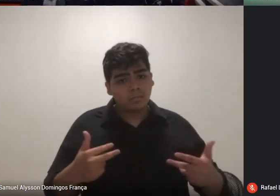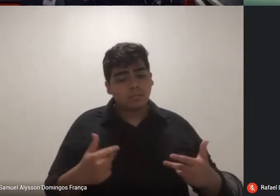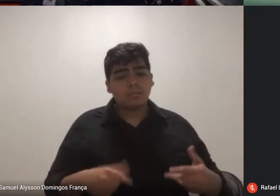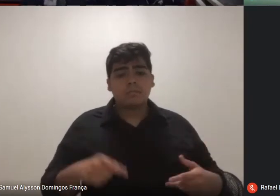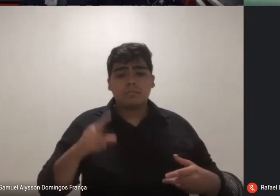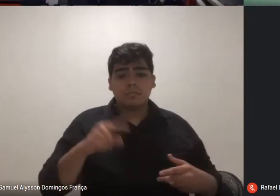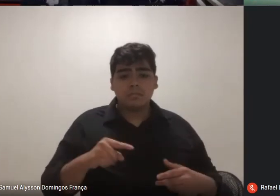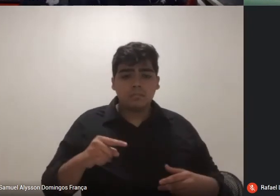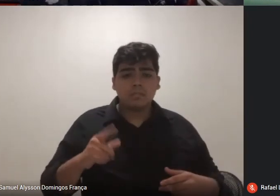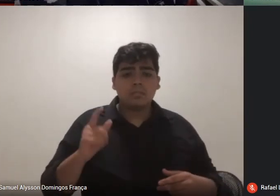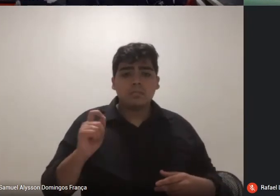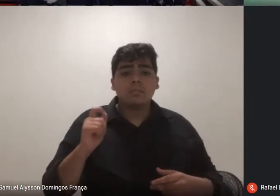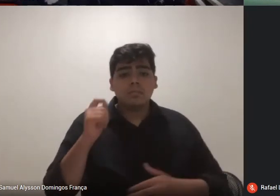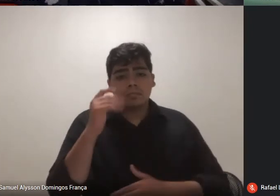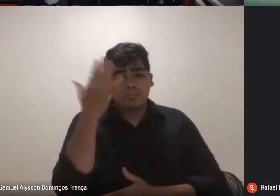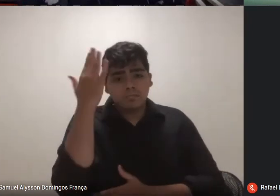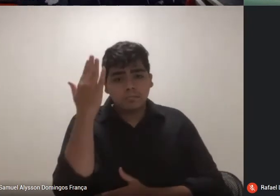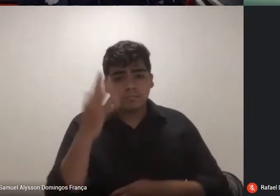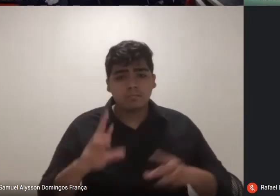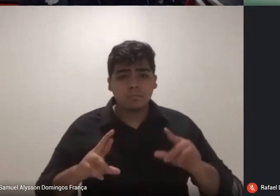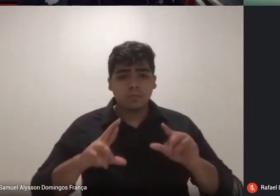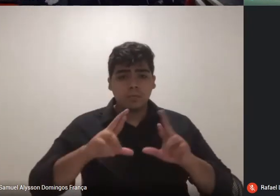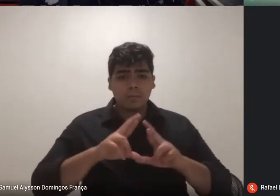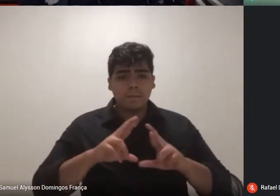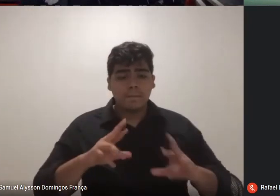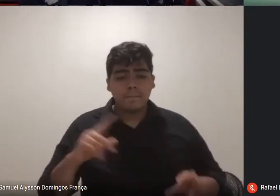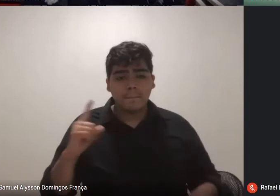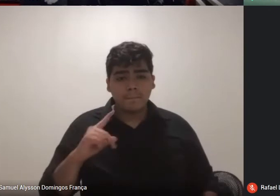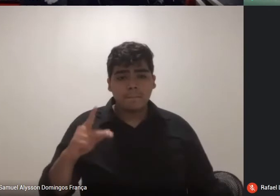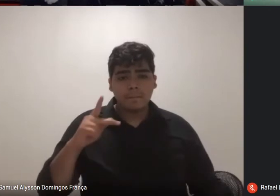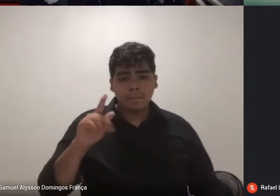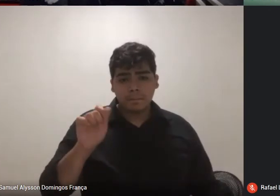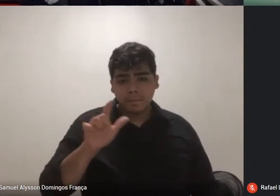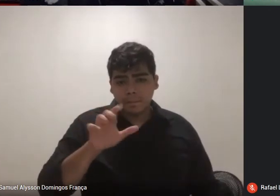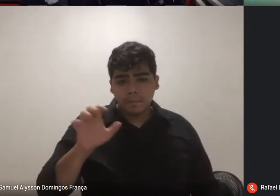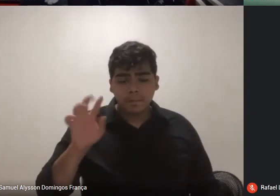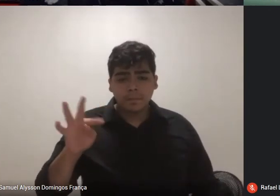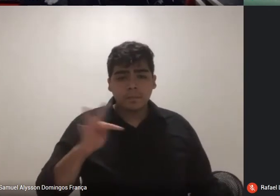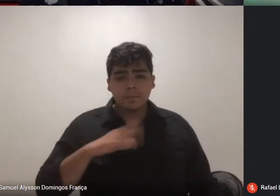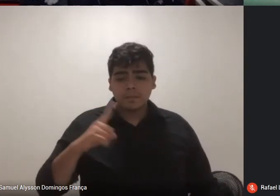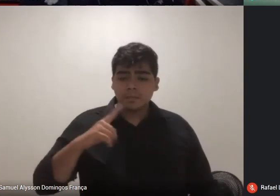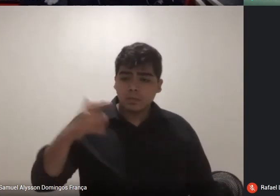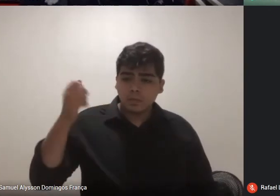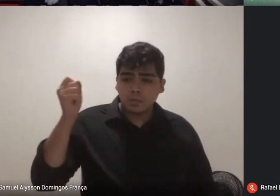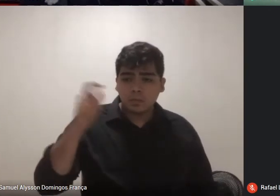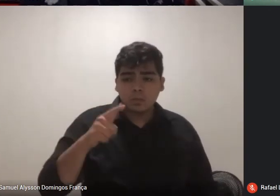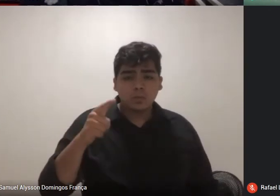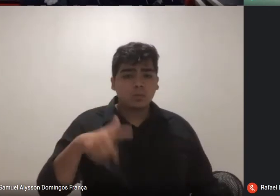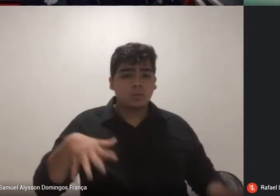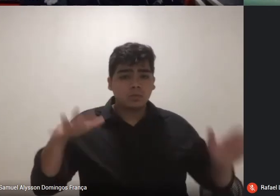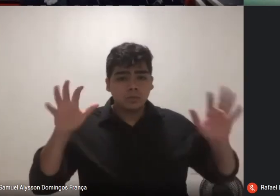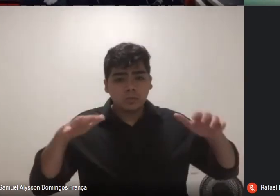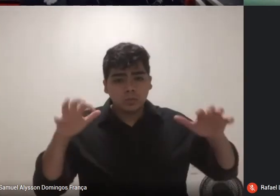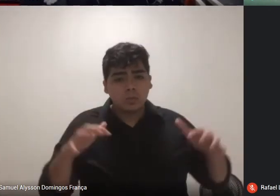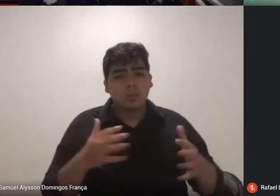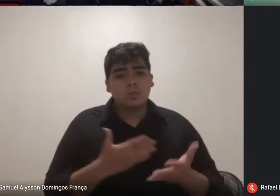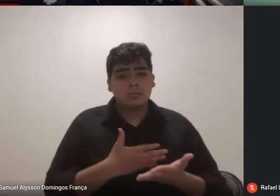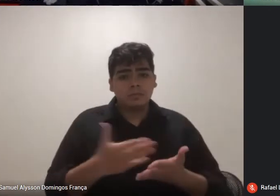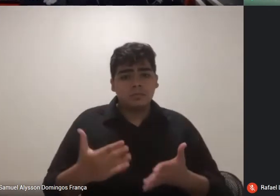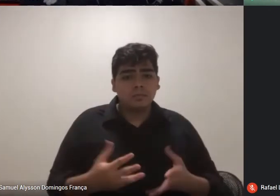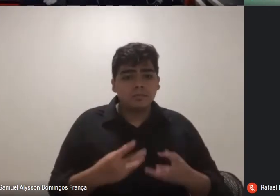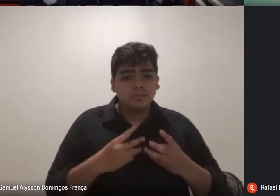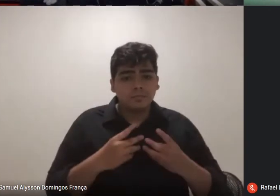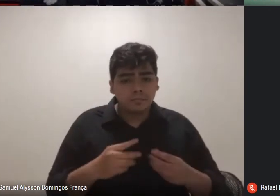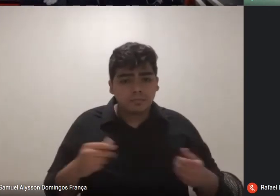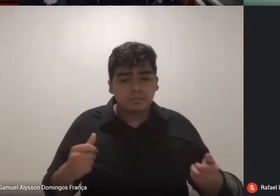Então, esse pallet, ele com a questão da insolação, da chuva, então ele começou a se degradar. Como a gente